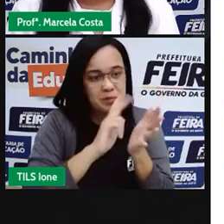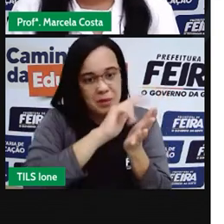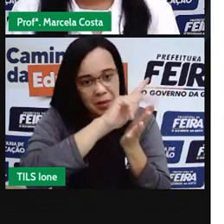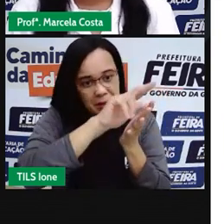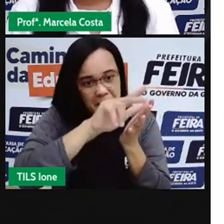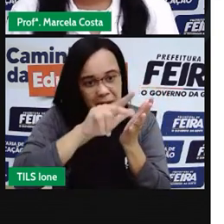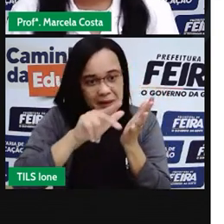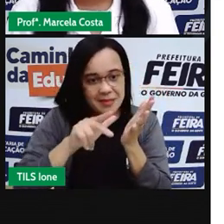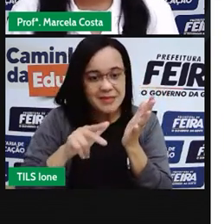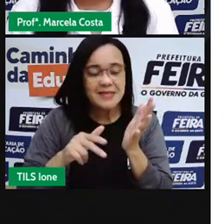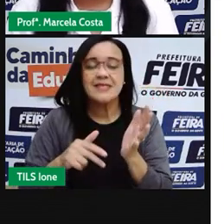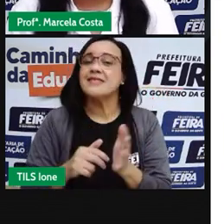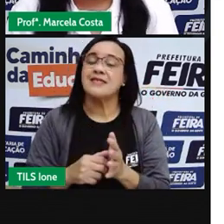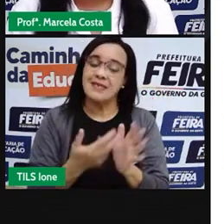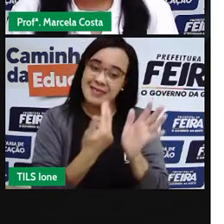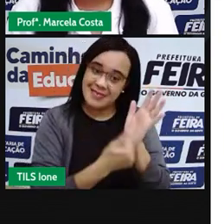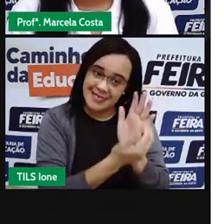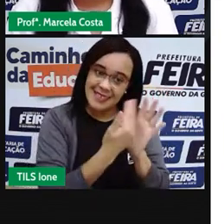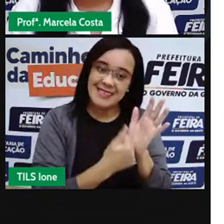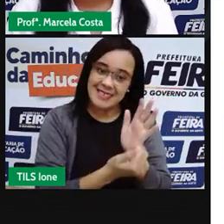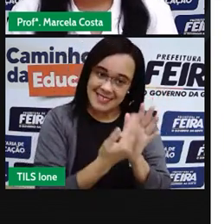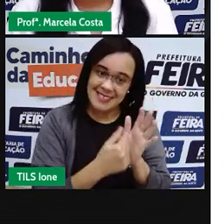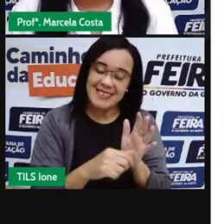essas diferentes figuras planas.